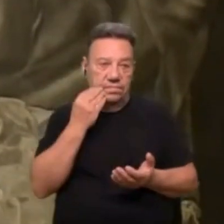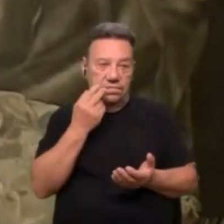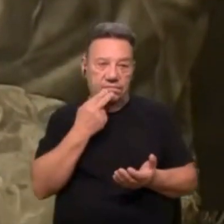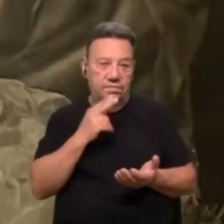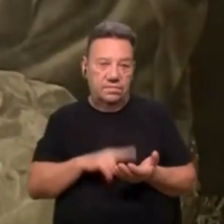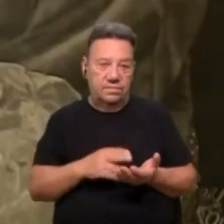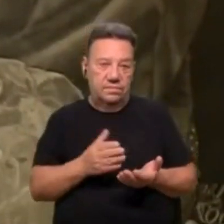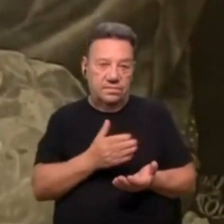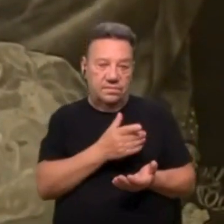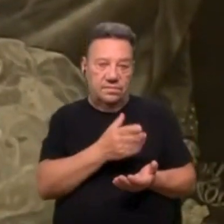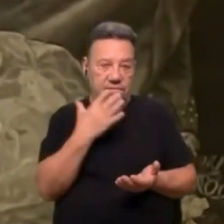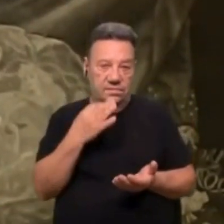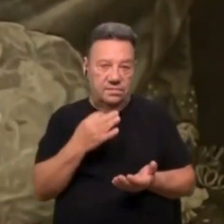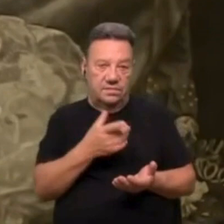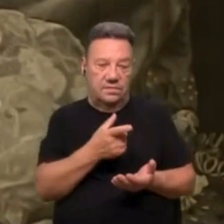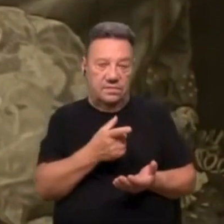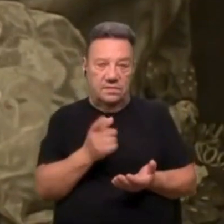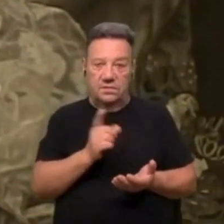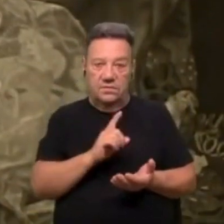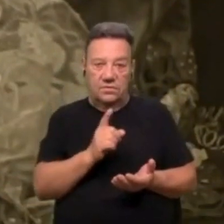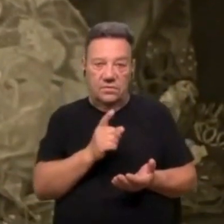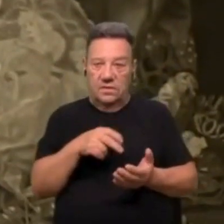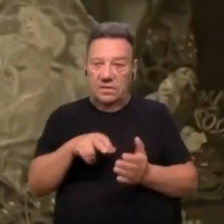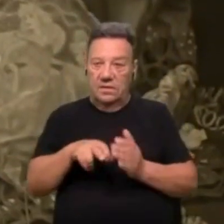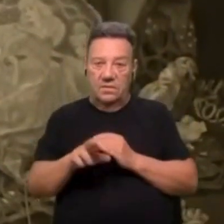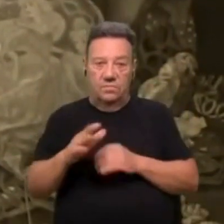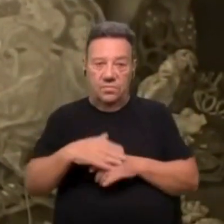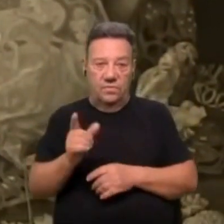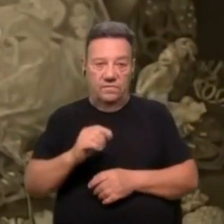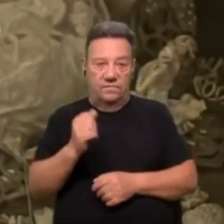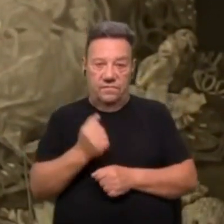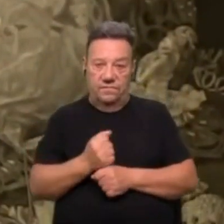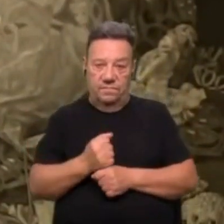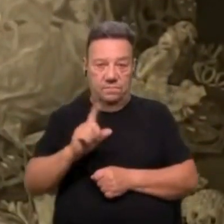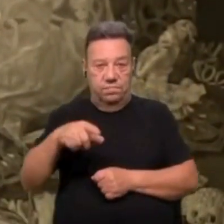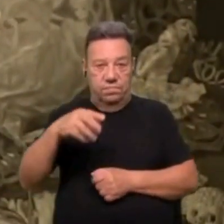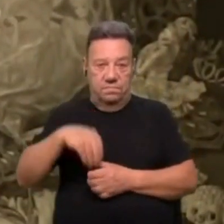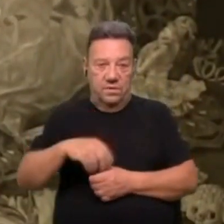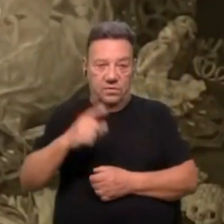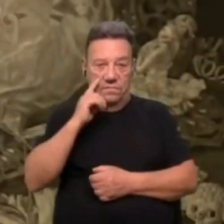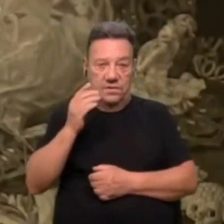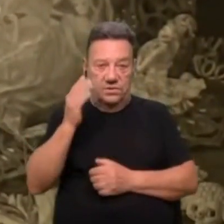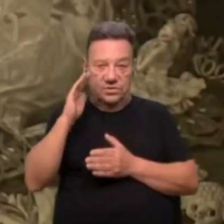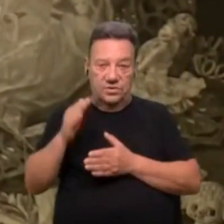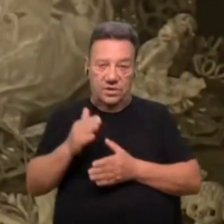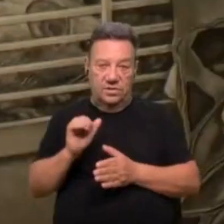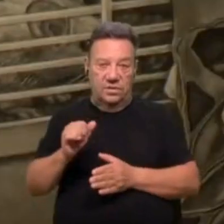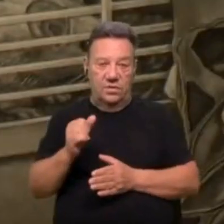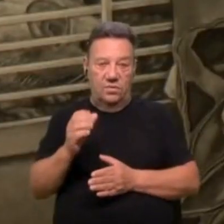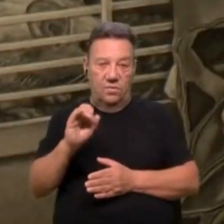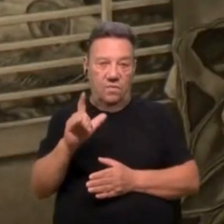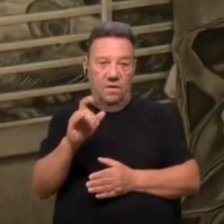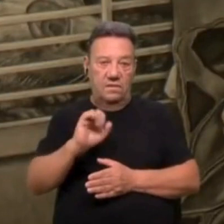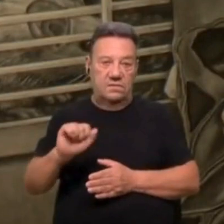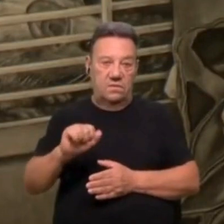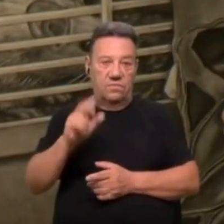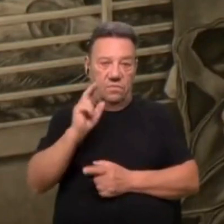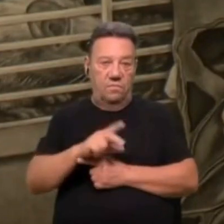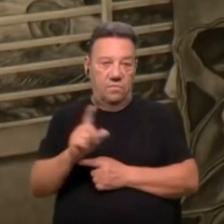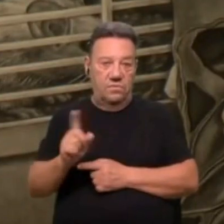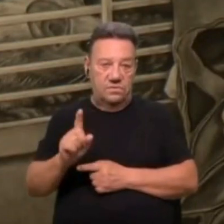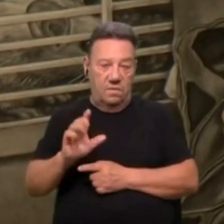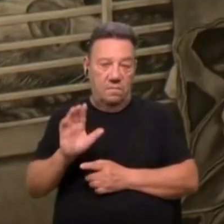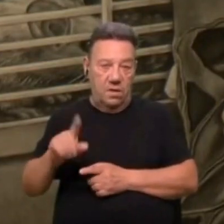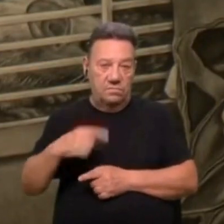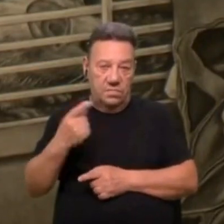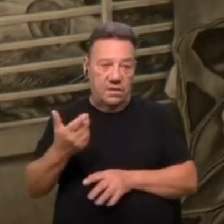por razões naturais, não entrariam porque não fariam parte de uma estratégia de coleção do museu, mas